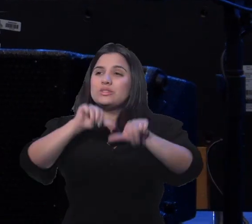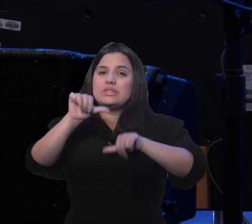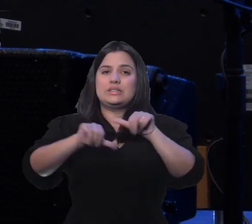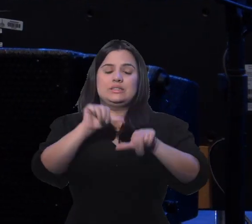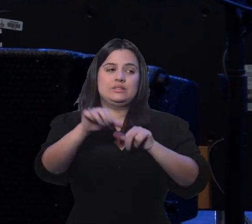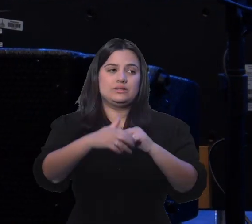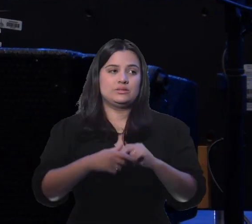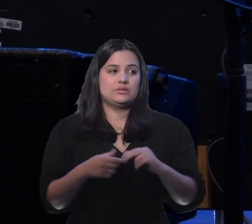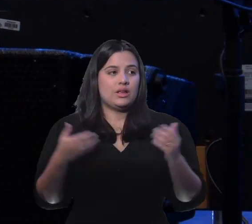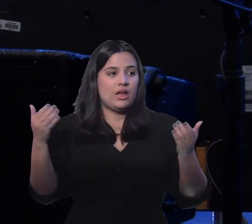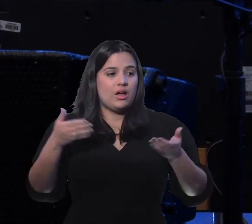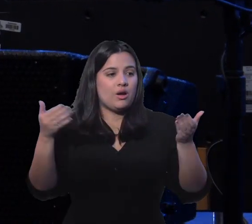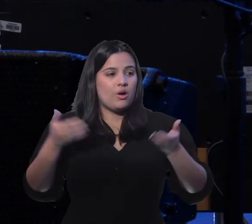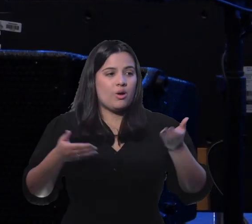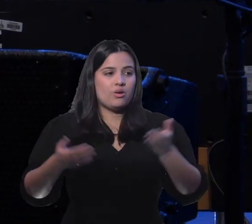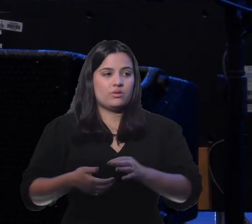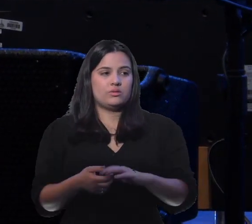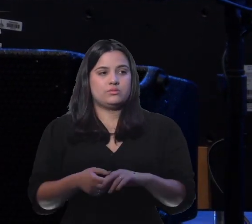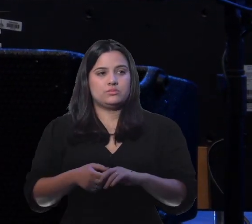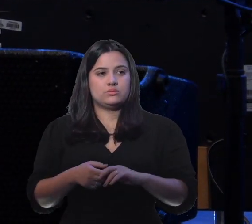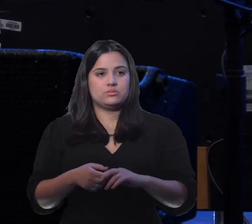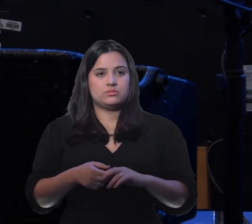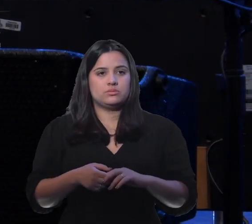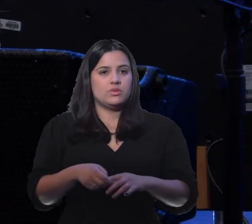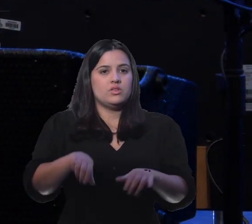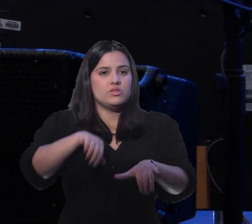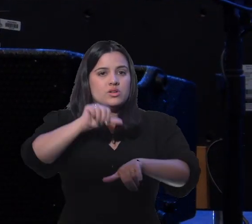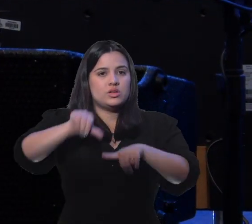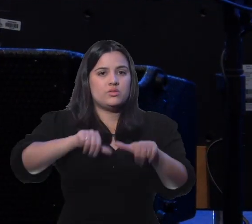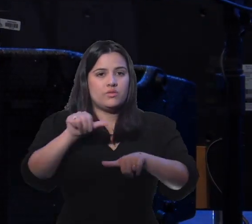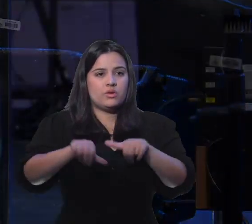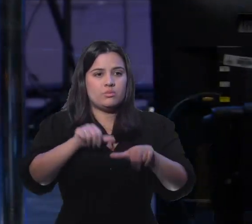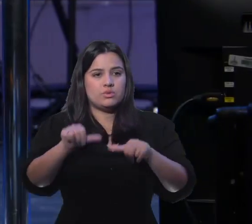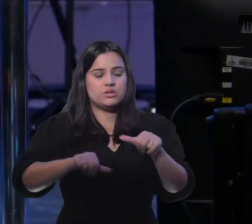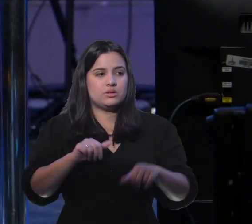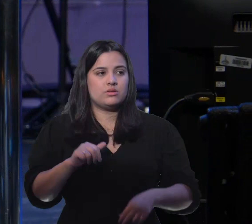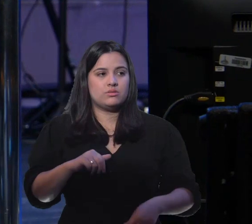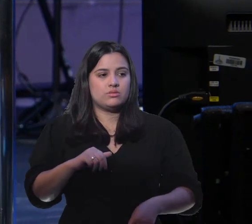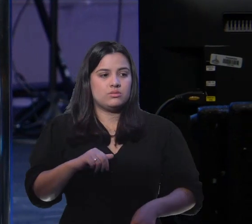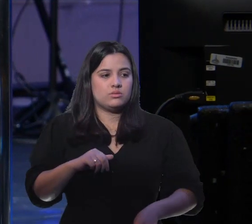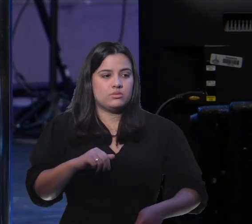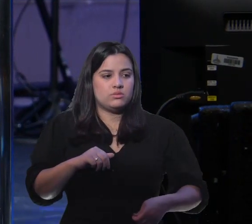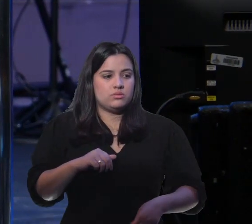você nessa noite. A transformação.